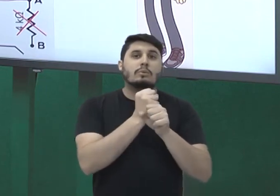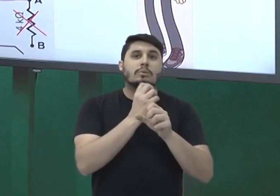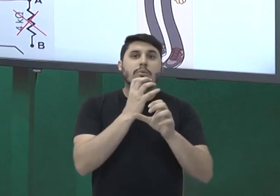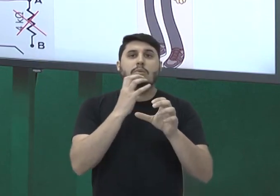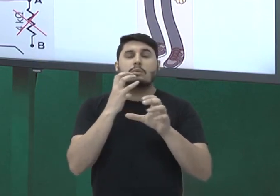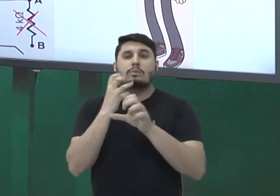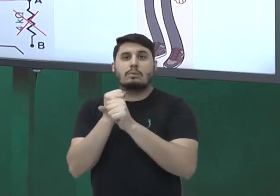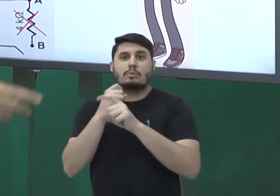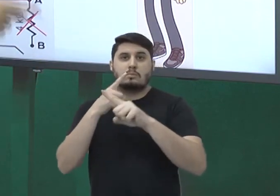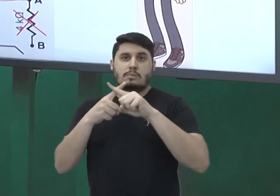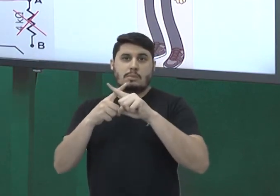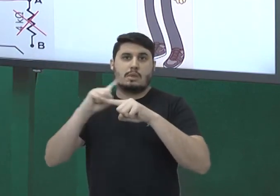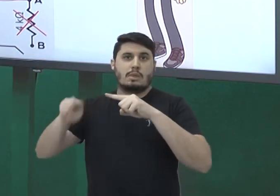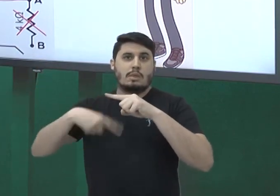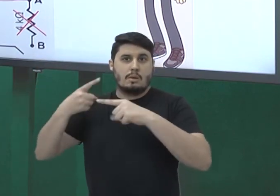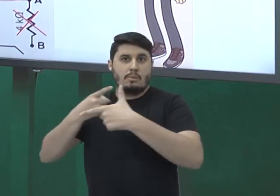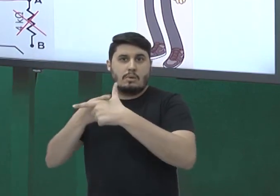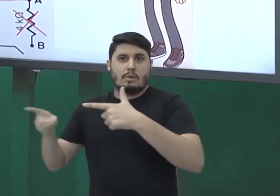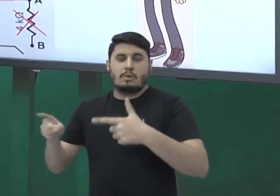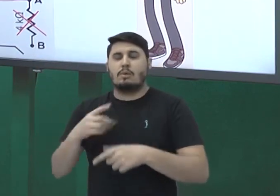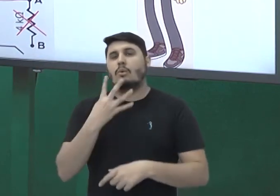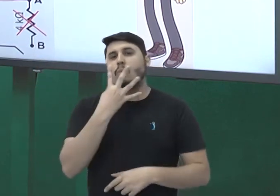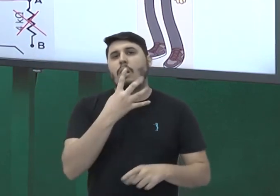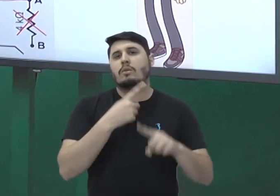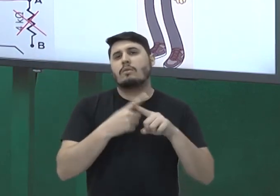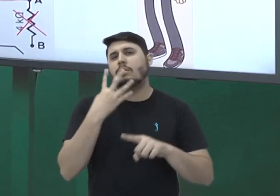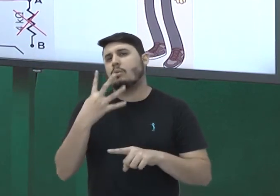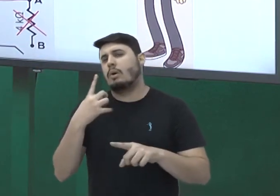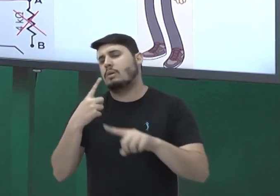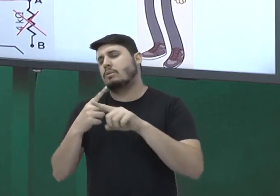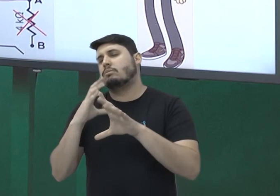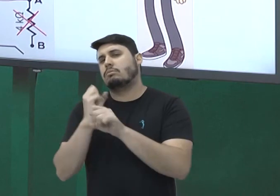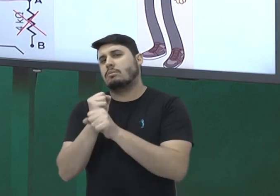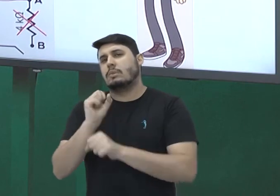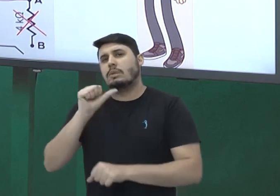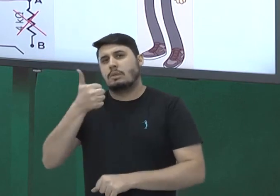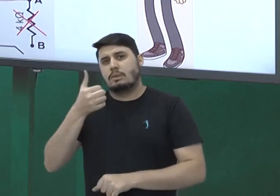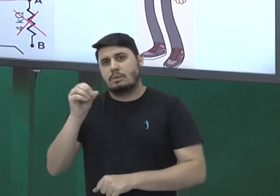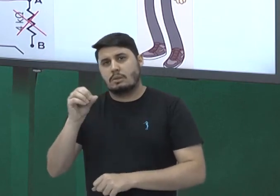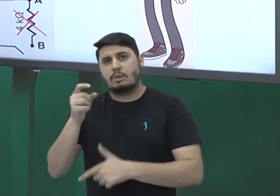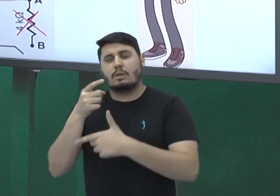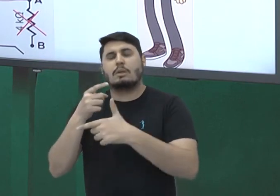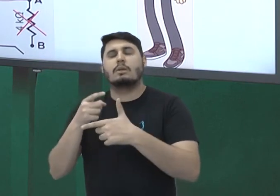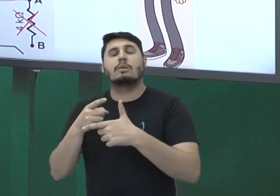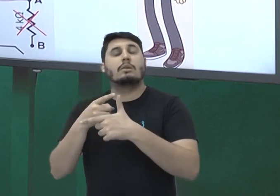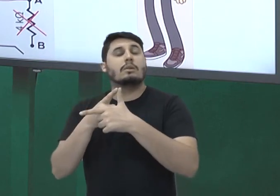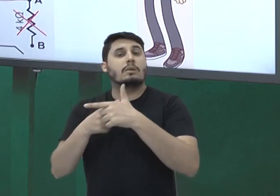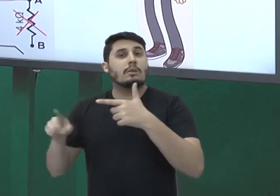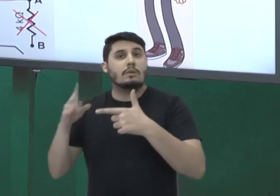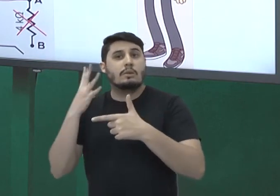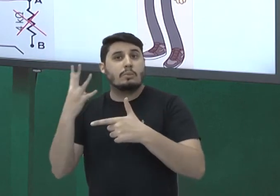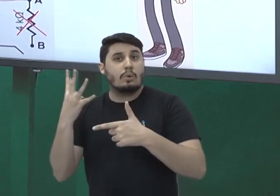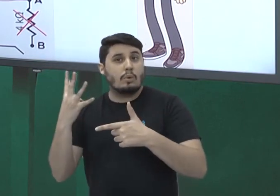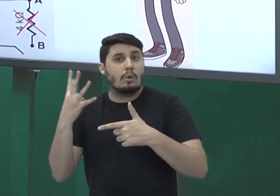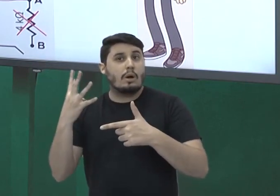dá 16, dividido por 4 mais 4, que dá 8, né? Então vou ter aqui, ó, 16 dividido por